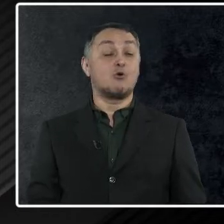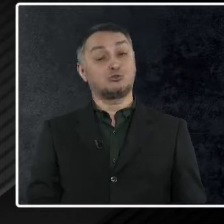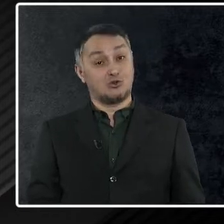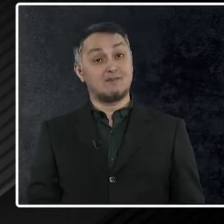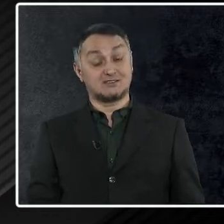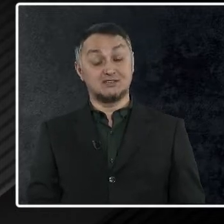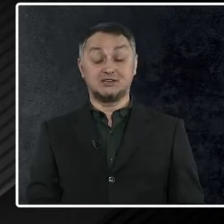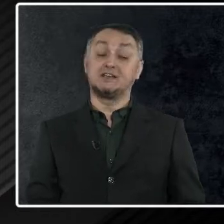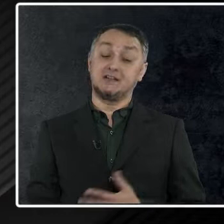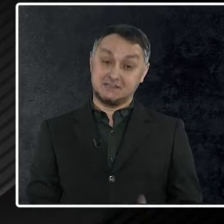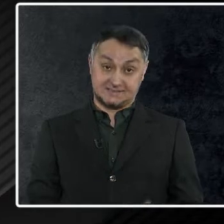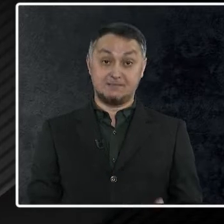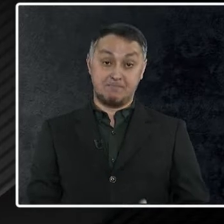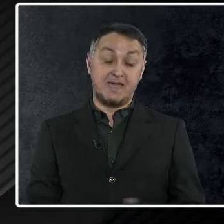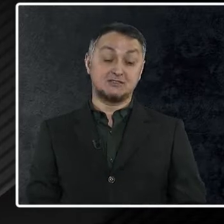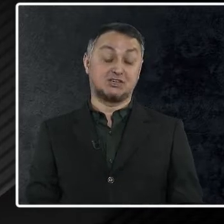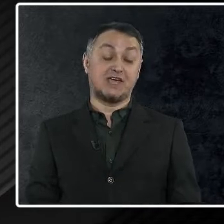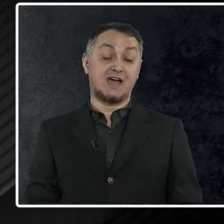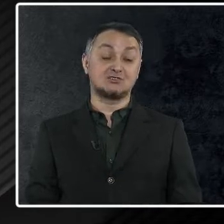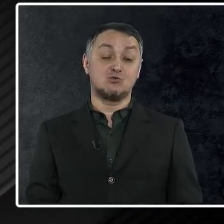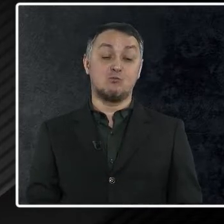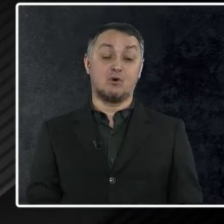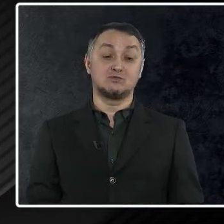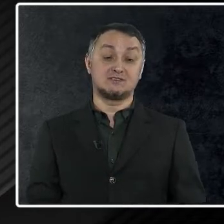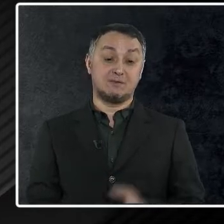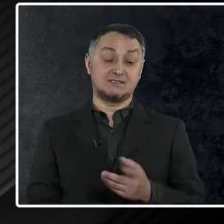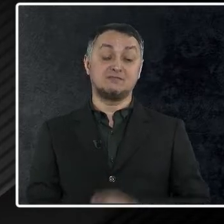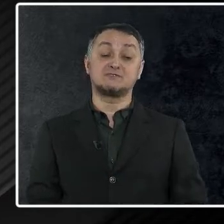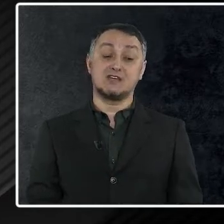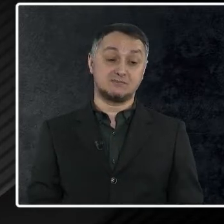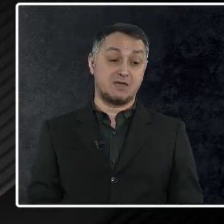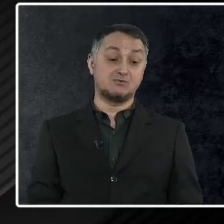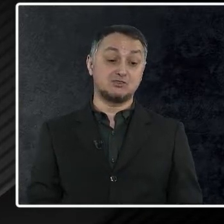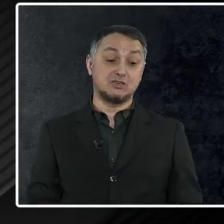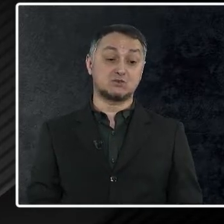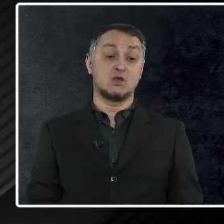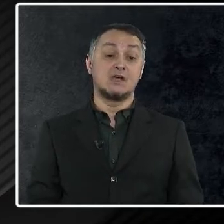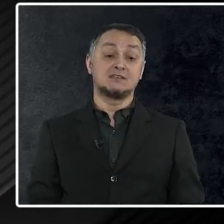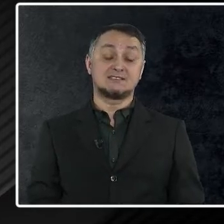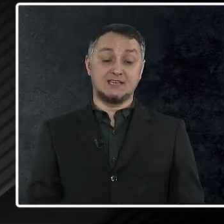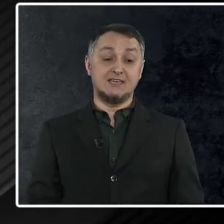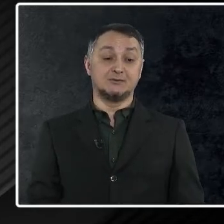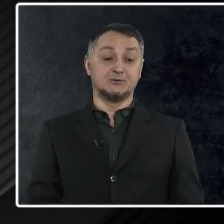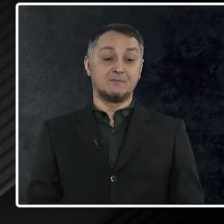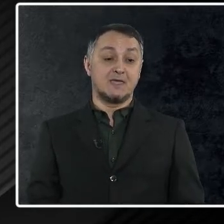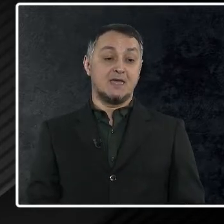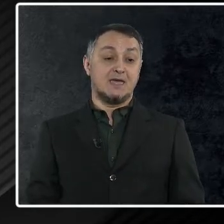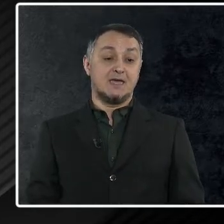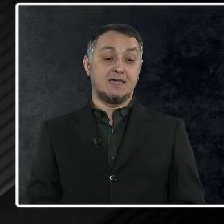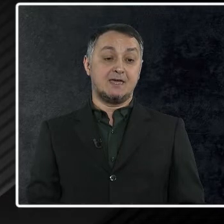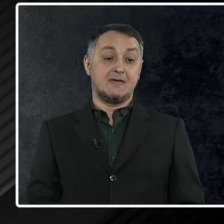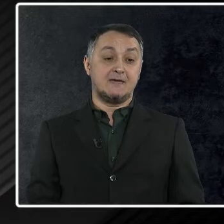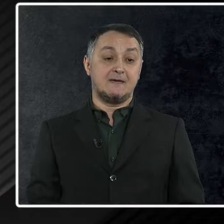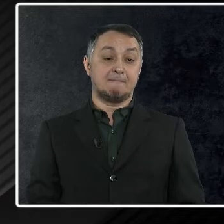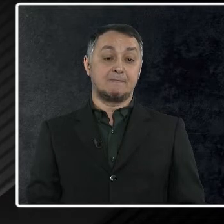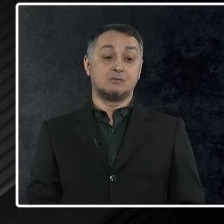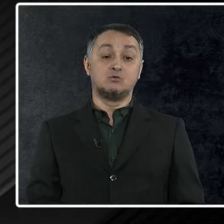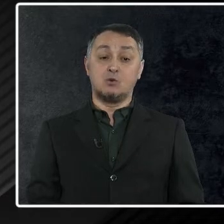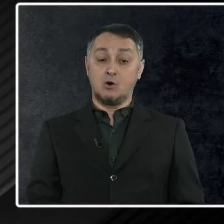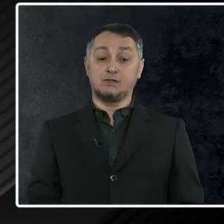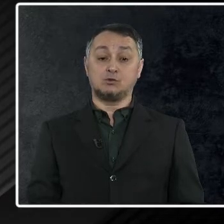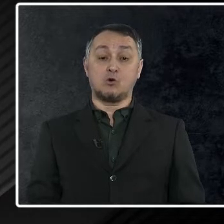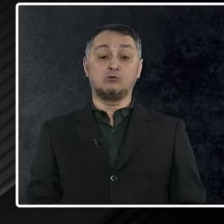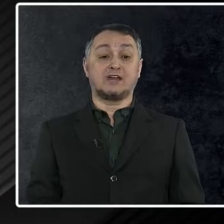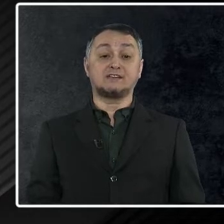em que há um controle bastante grande, que se pede que hajam cupons específicos a respeito disso. Seguindo,